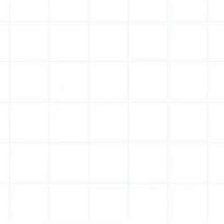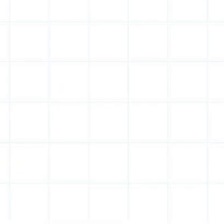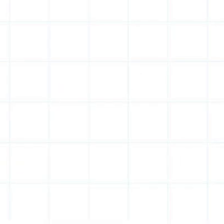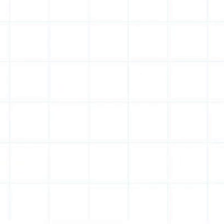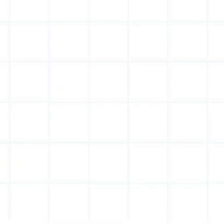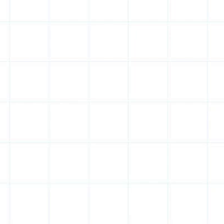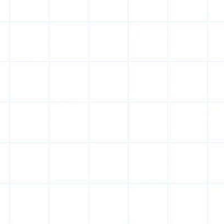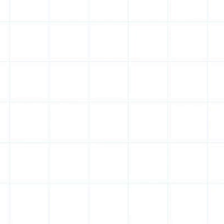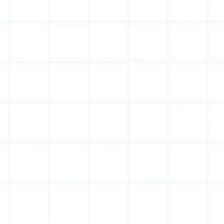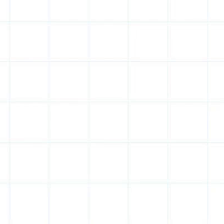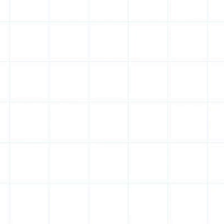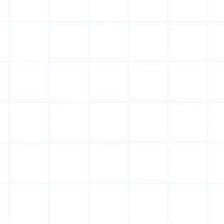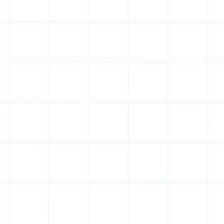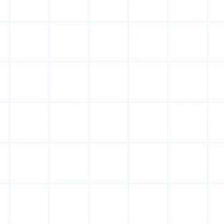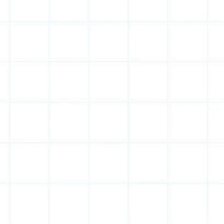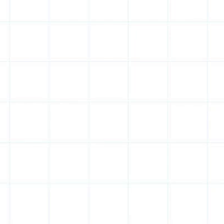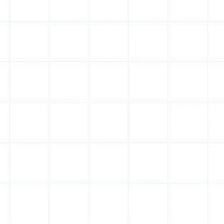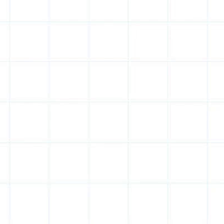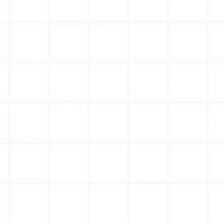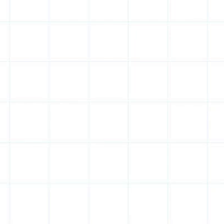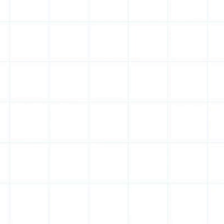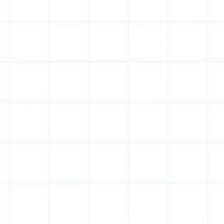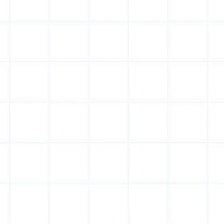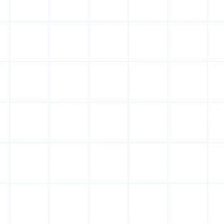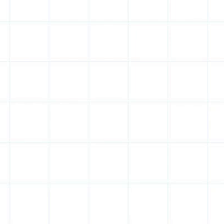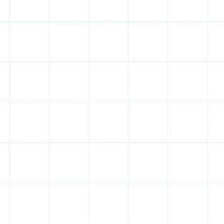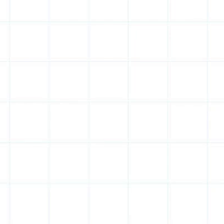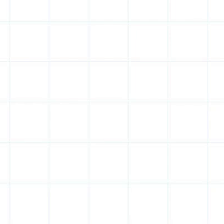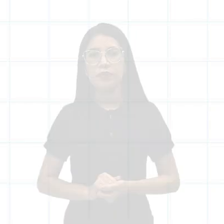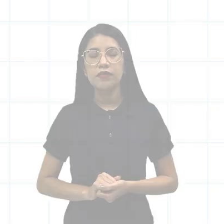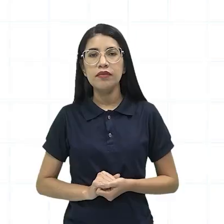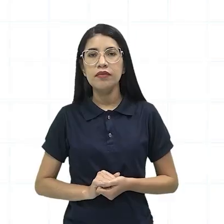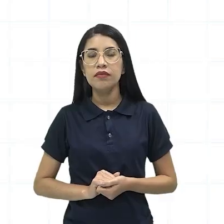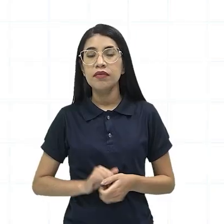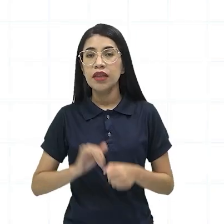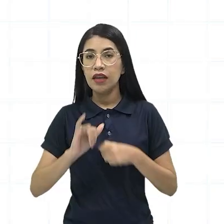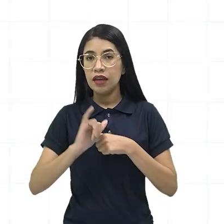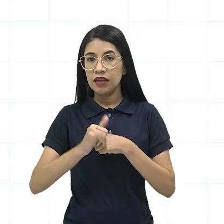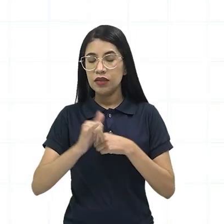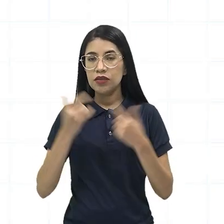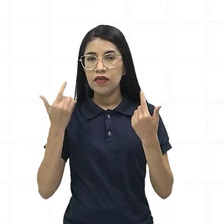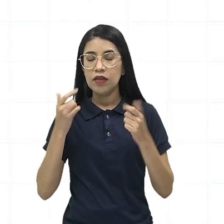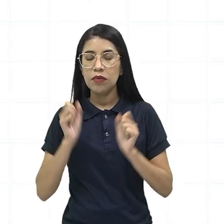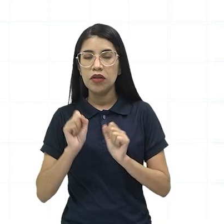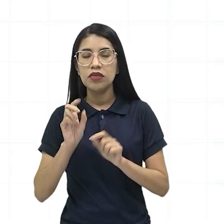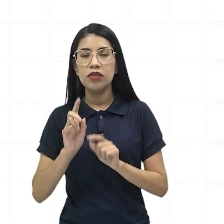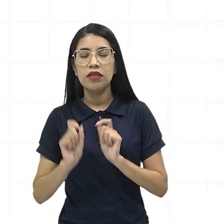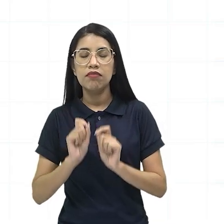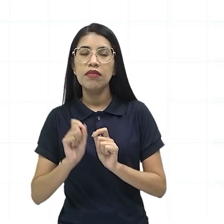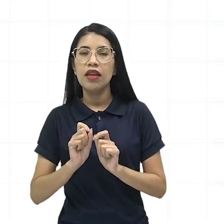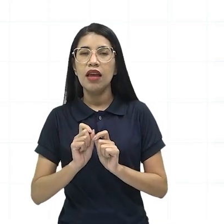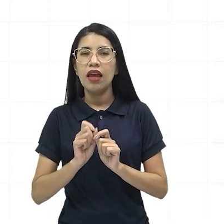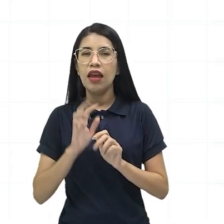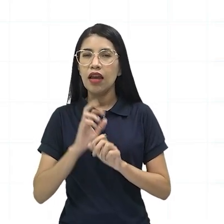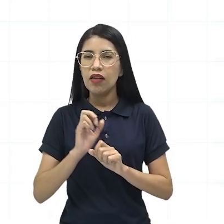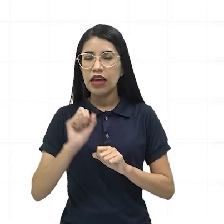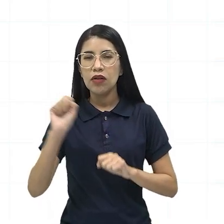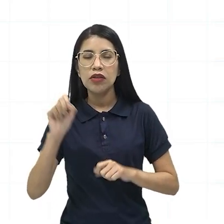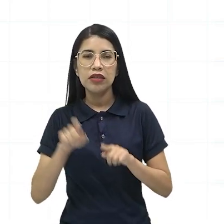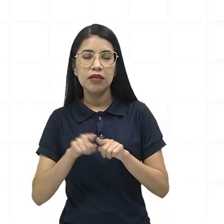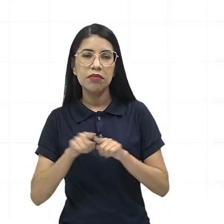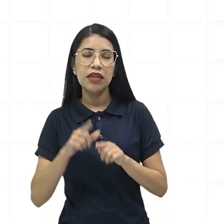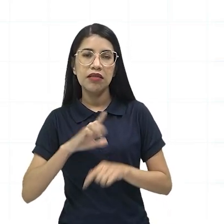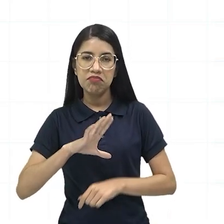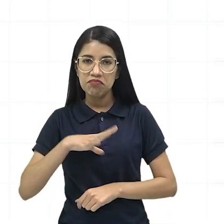nas crônicas de aventura, os protagonistas podem ser exploradores corajosos ou personagens fictícios criados